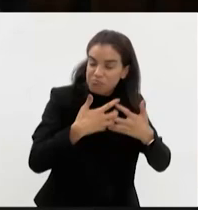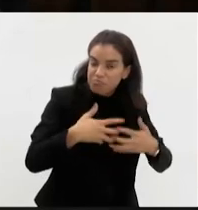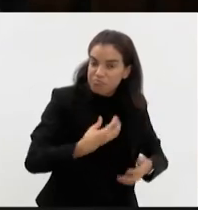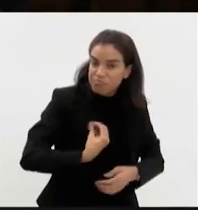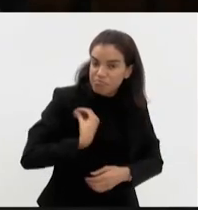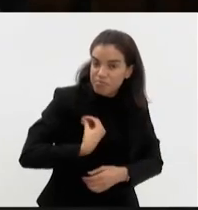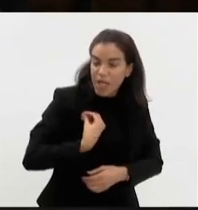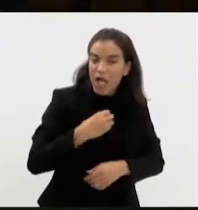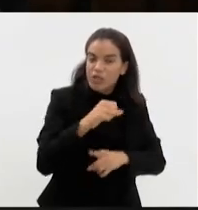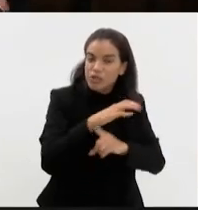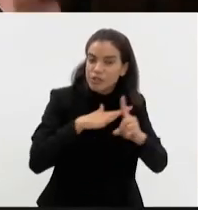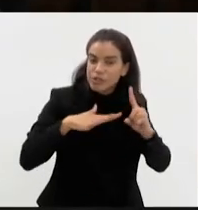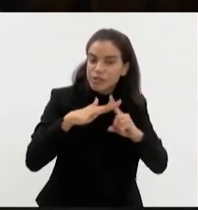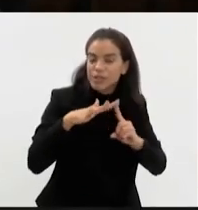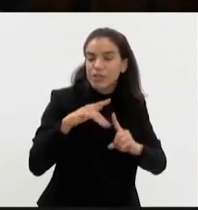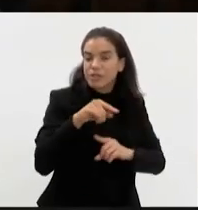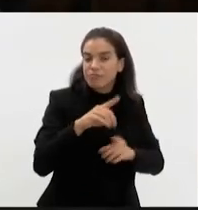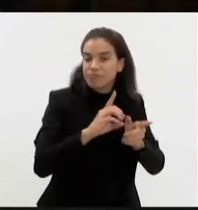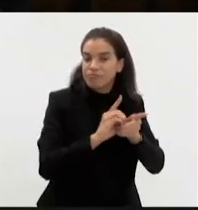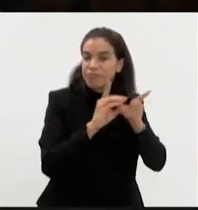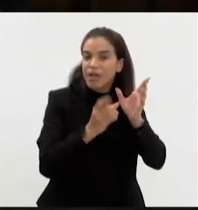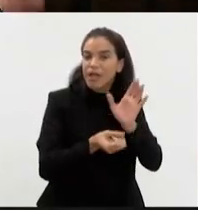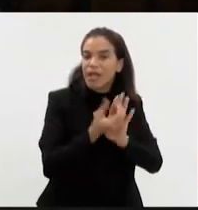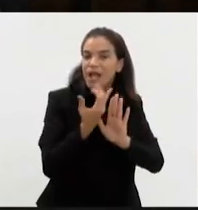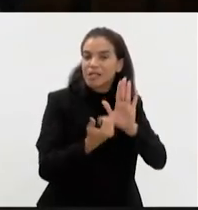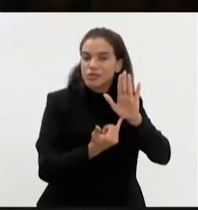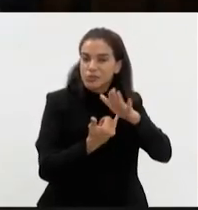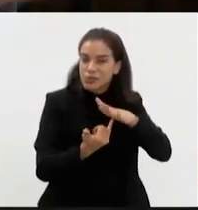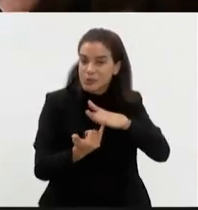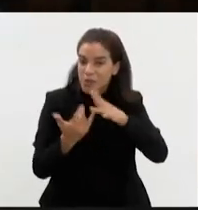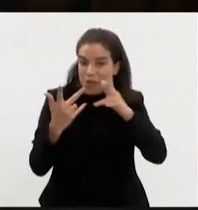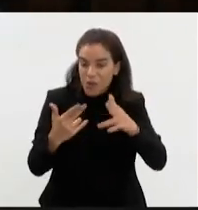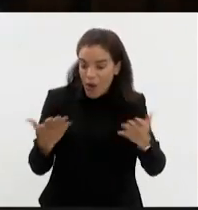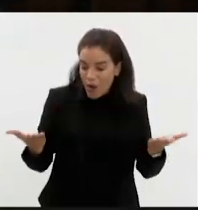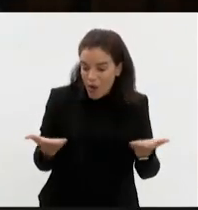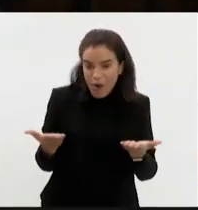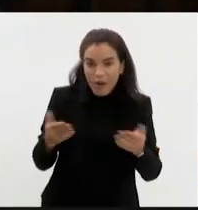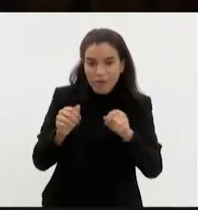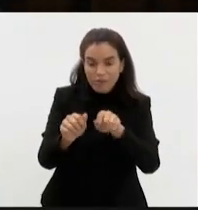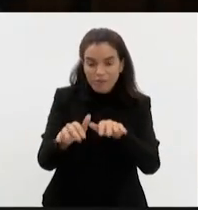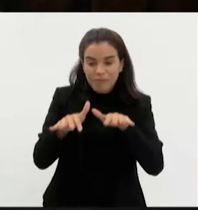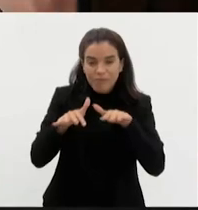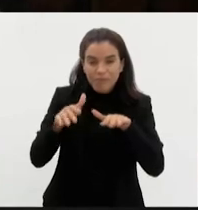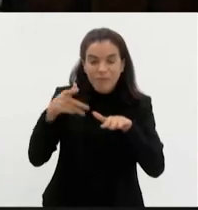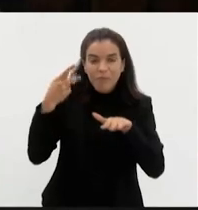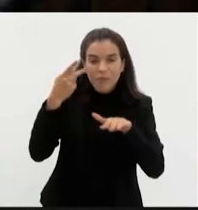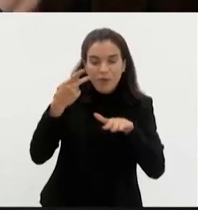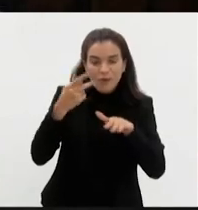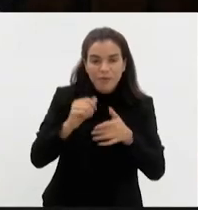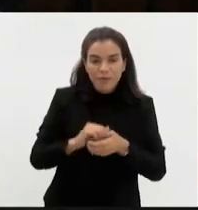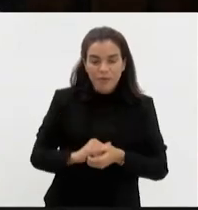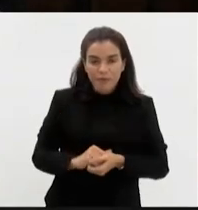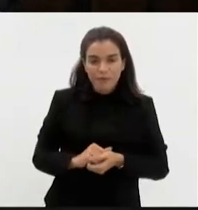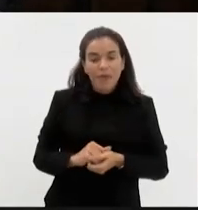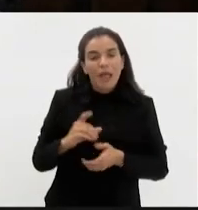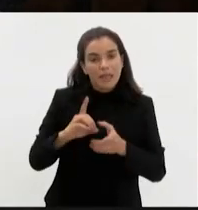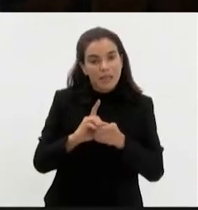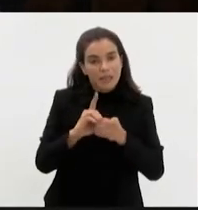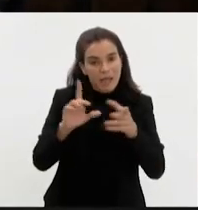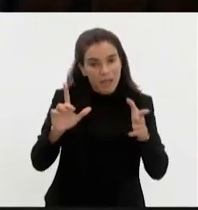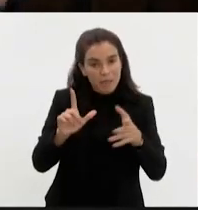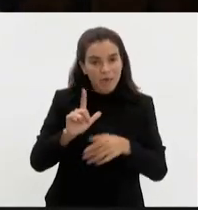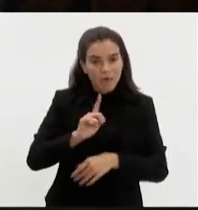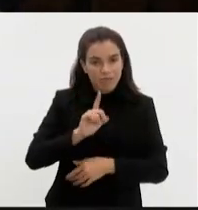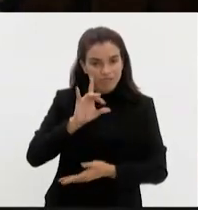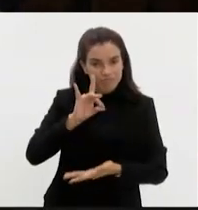democráticas desenvolveram uma série de instituições como esta aqui o Parlamento né no âmbito da Qual a democracia se